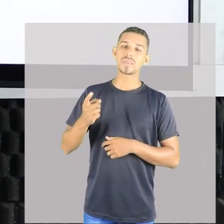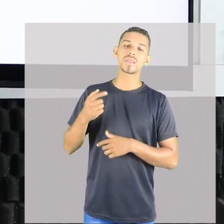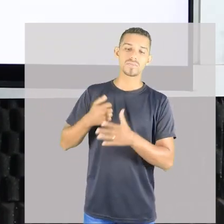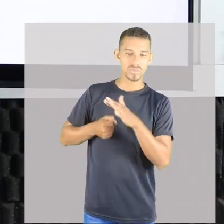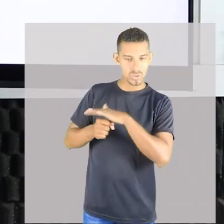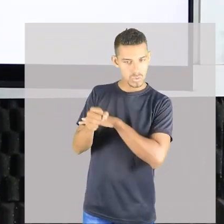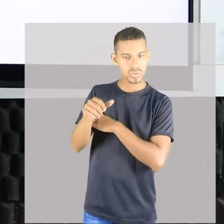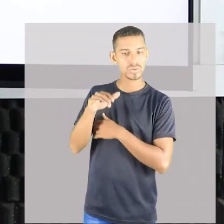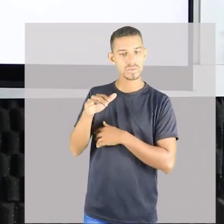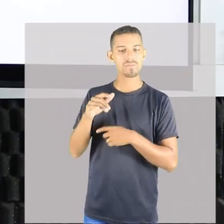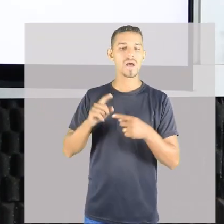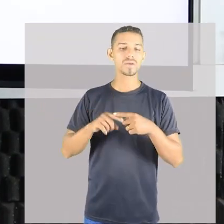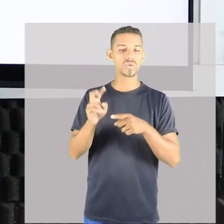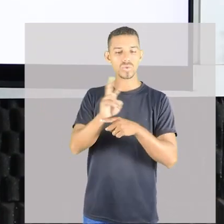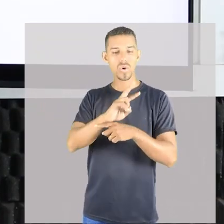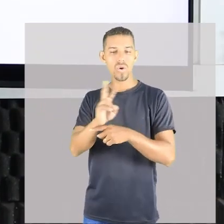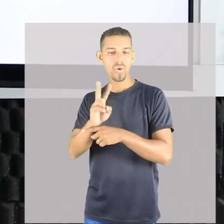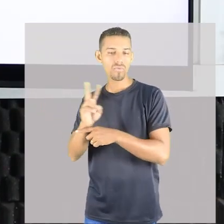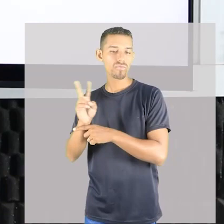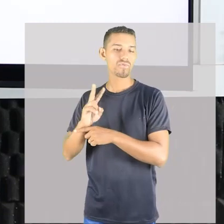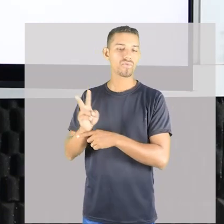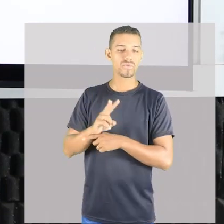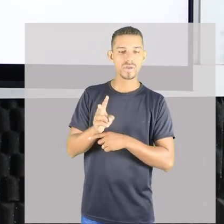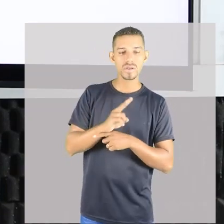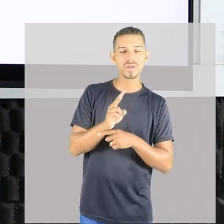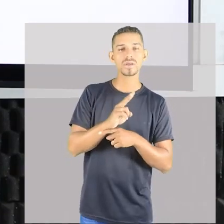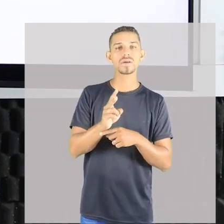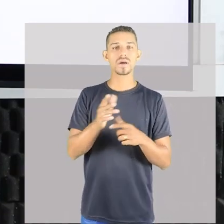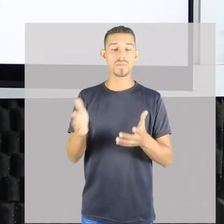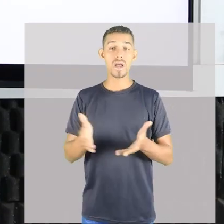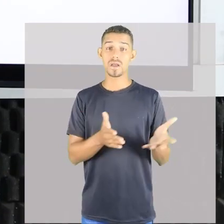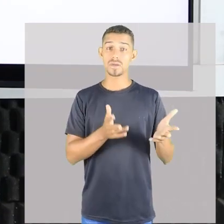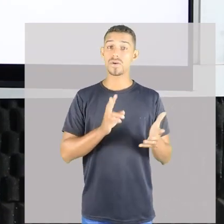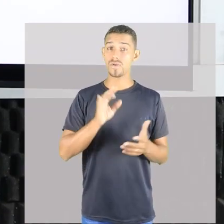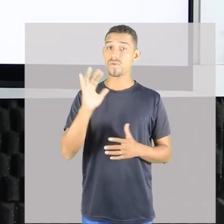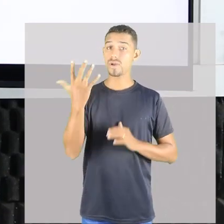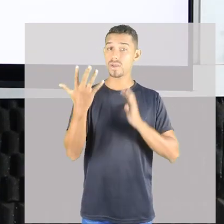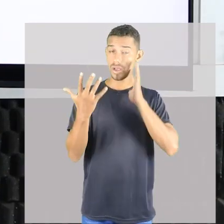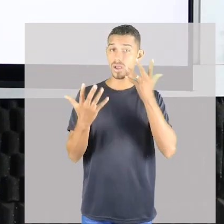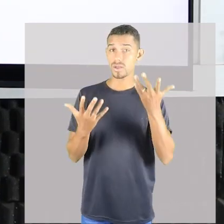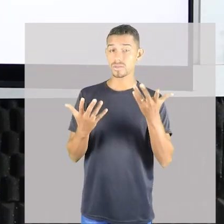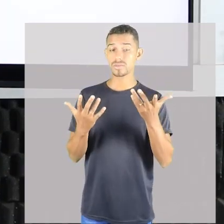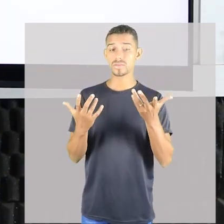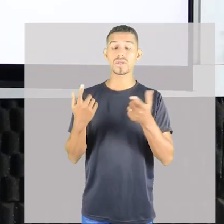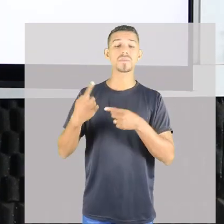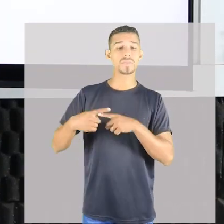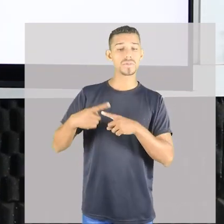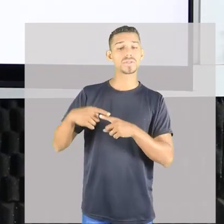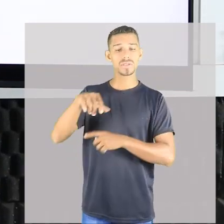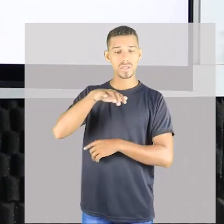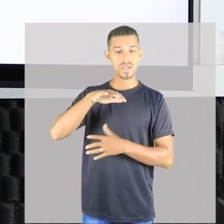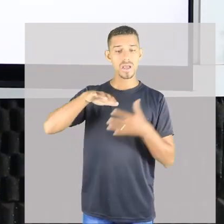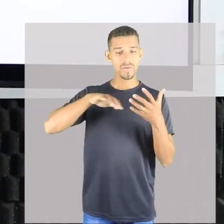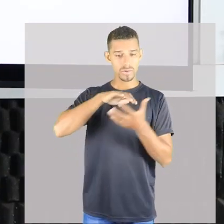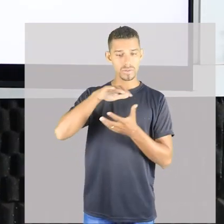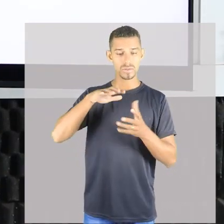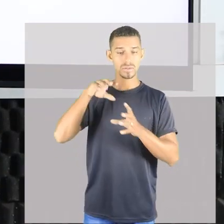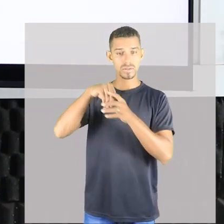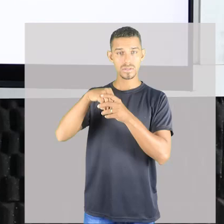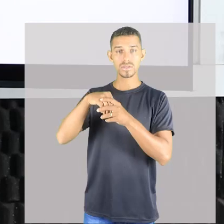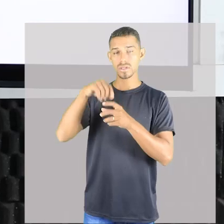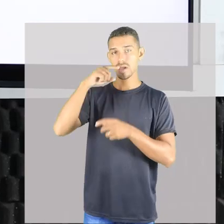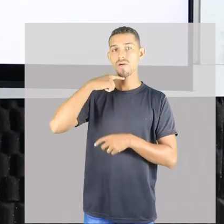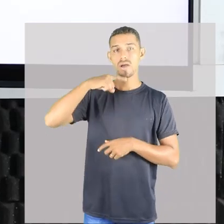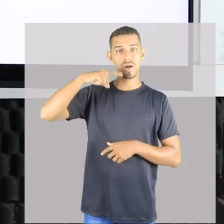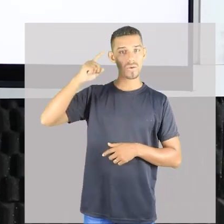Mas assim, os confiscos, né, a questão mais ditatorial, ela vai acontecer, por conta exatamente dessa contra-revolução dentro da própria Rússia. Então